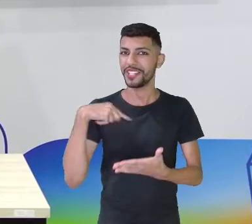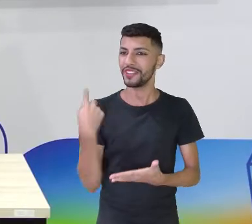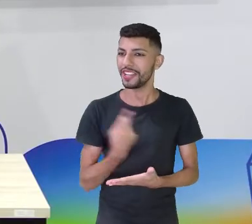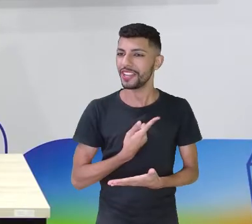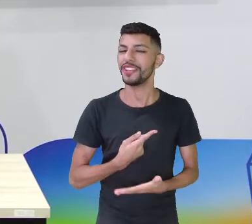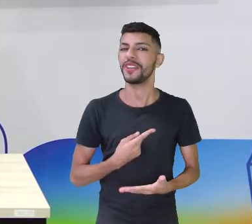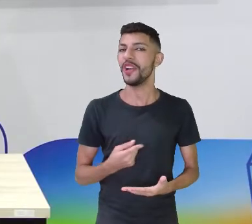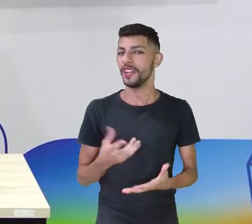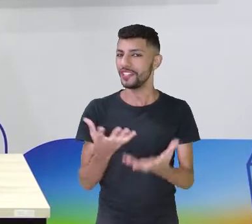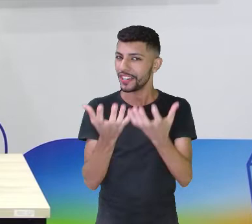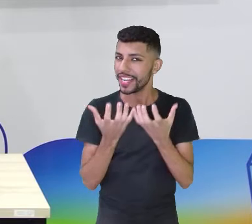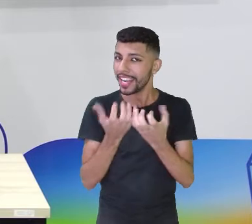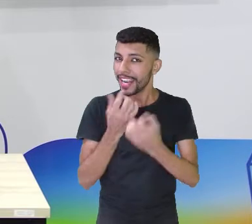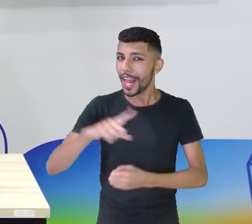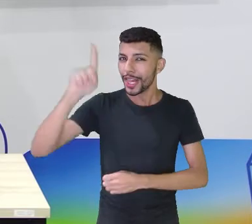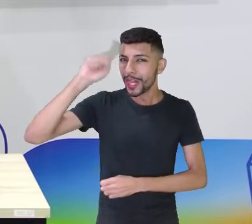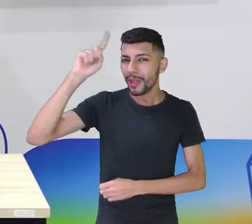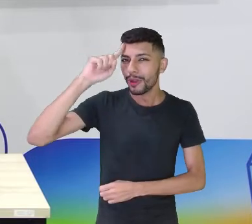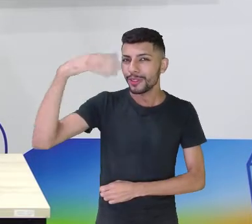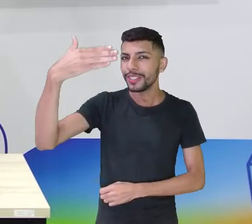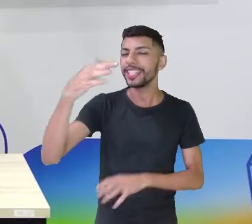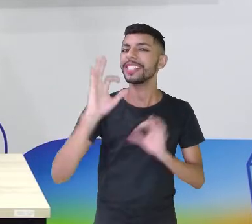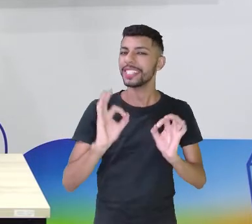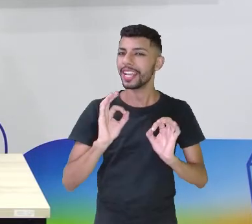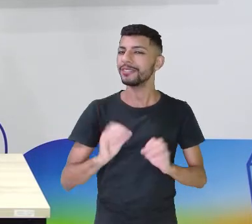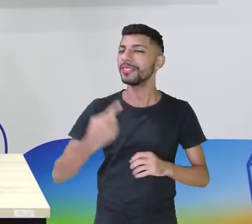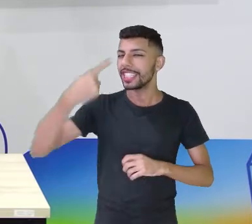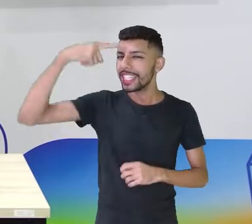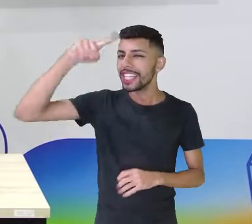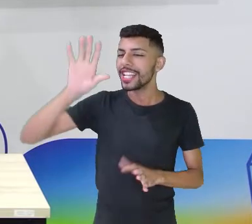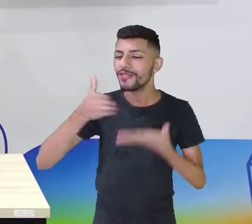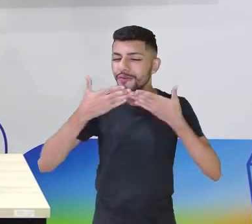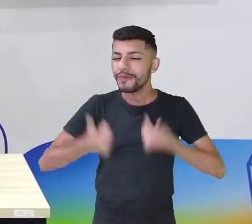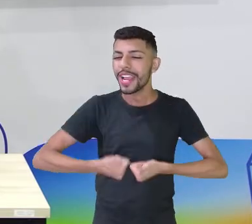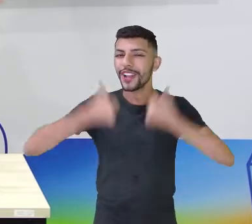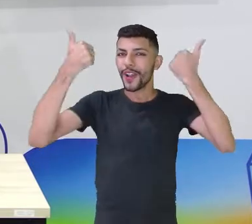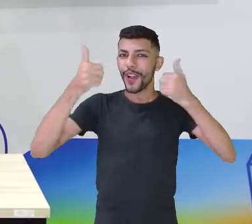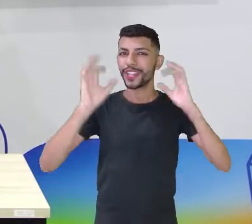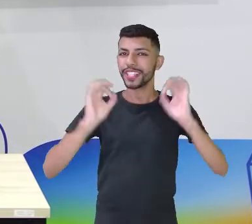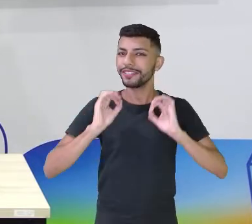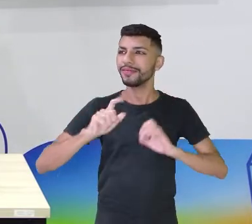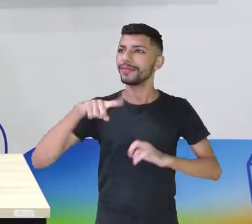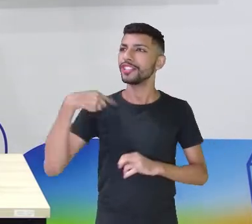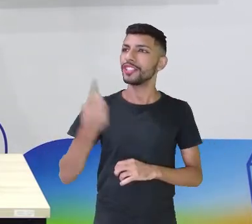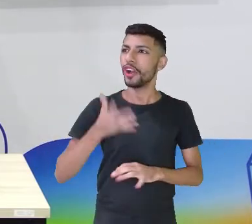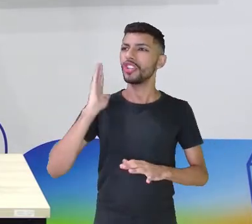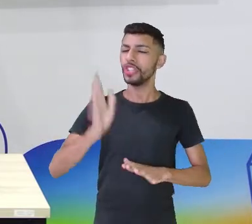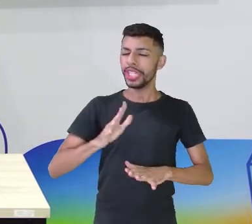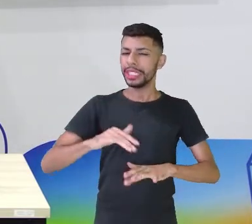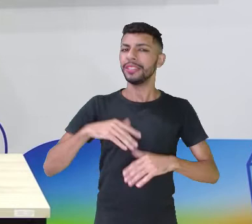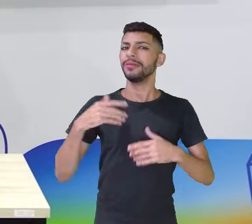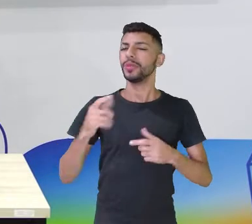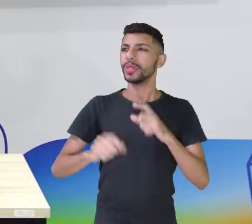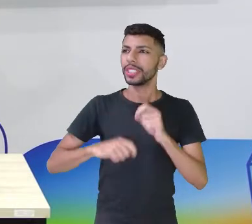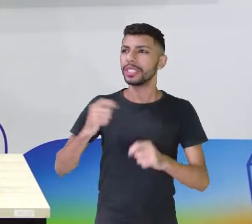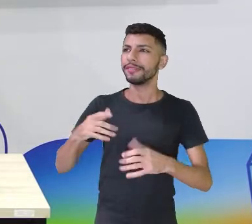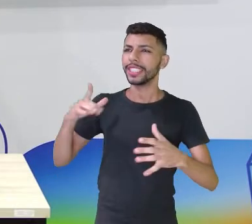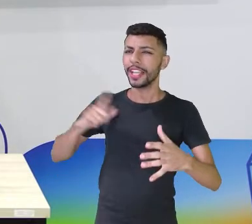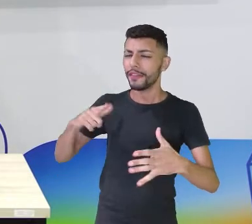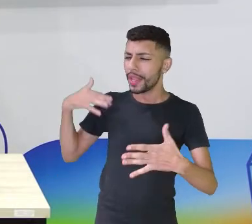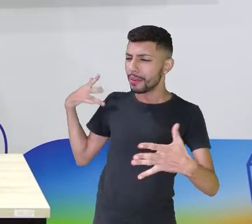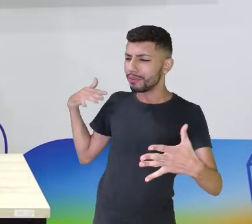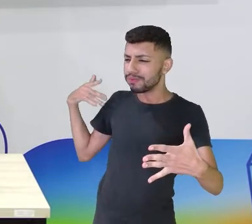os dias, não é verdade? Dias melhores. Depois de passarmos tantas situações,